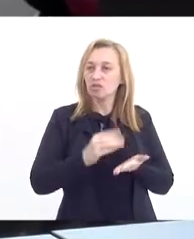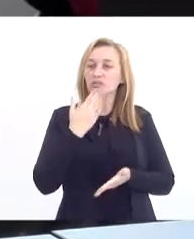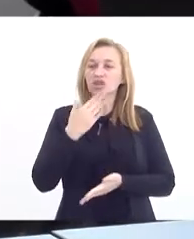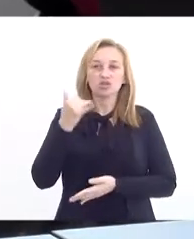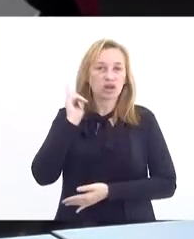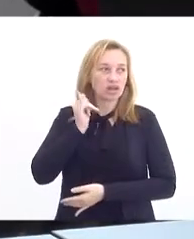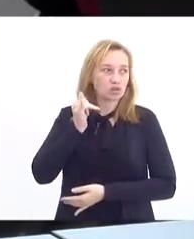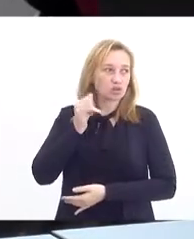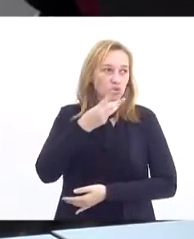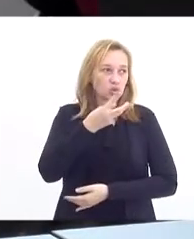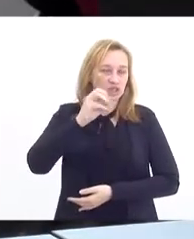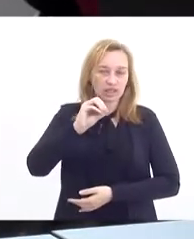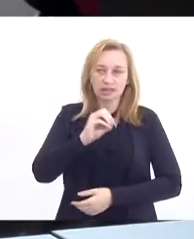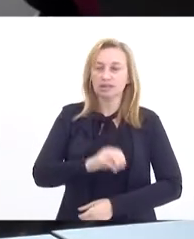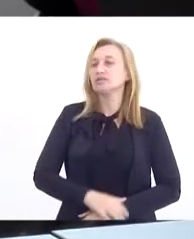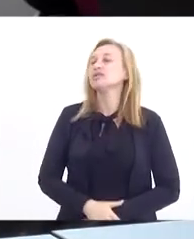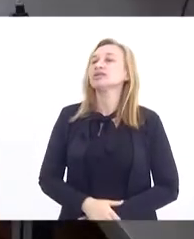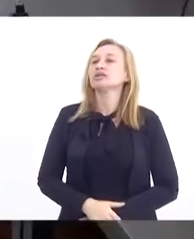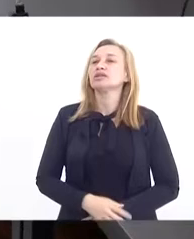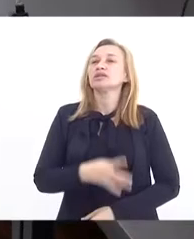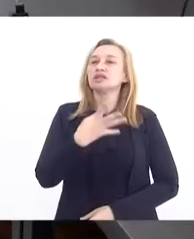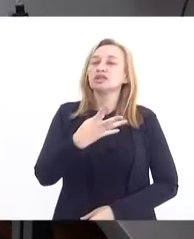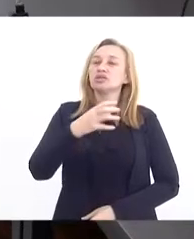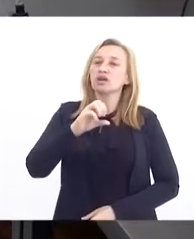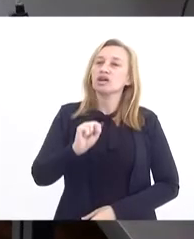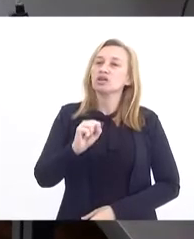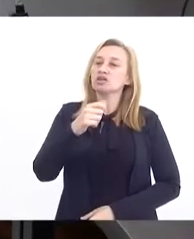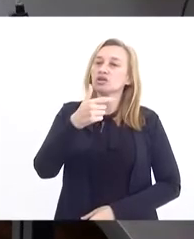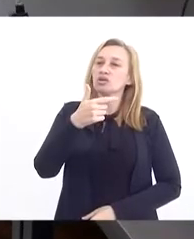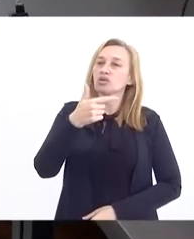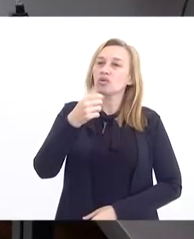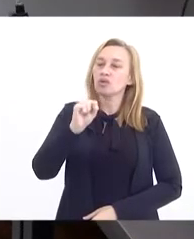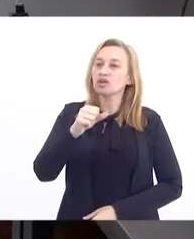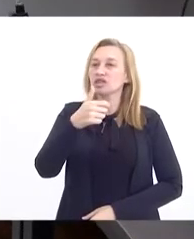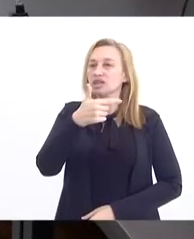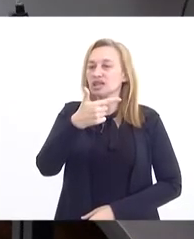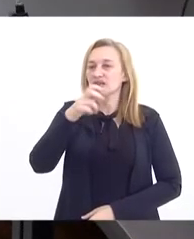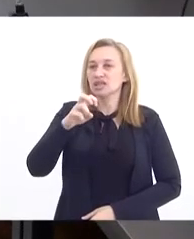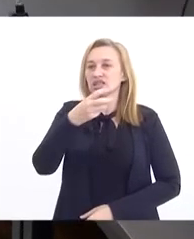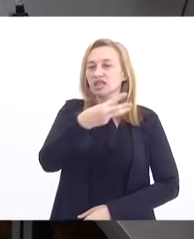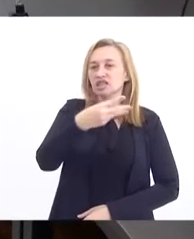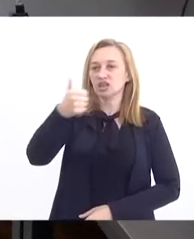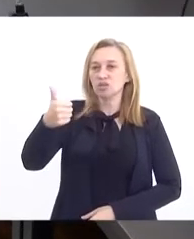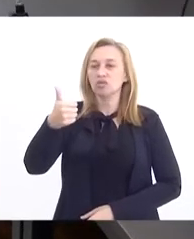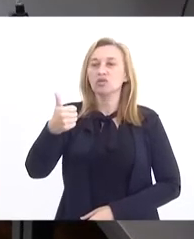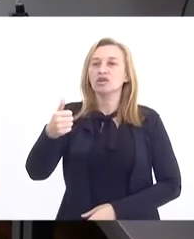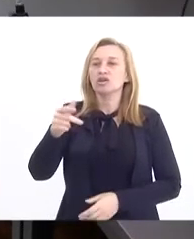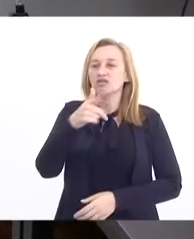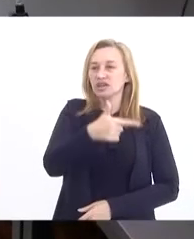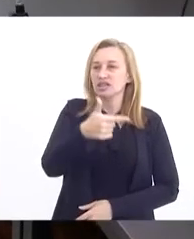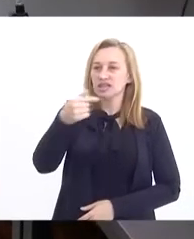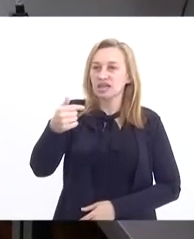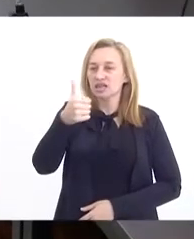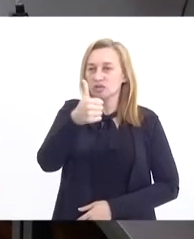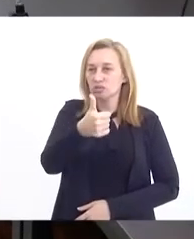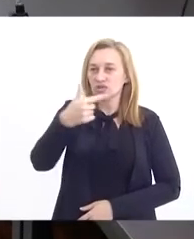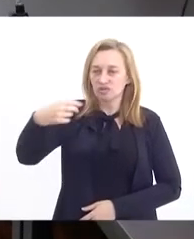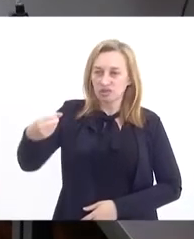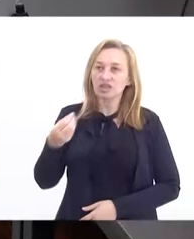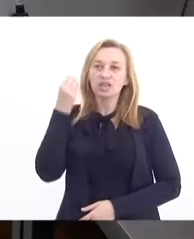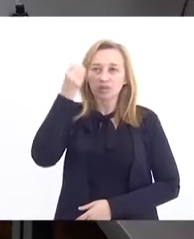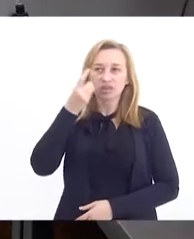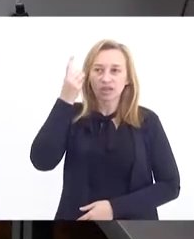o 30, projeto de lei 1048 de 15. 31. Projeto de lei 2790 de 2020, autoria do deputado